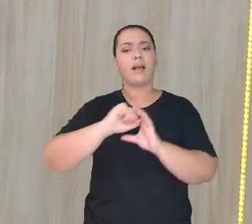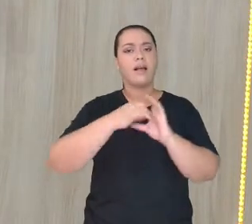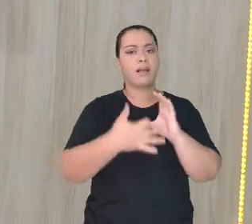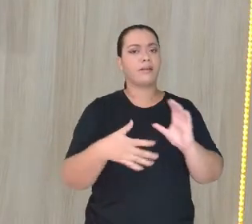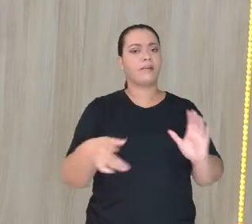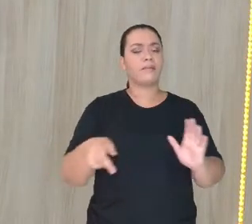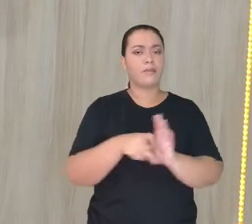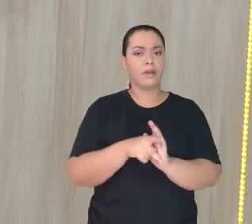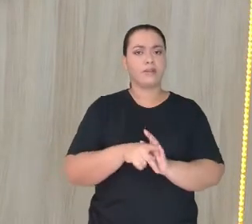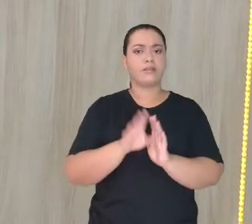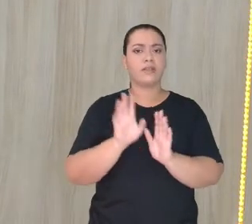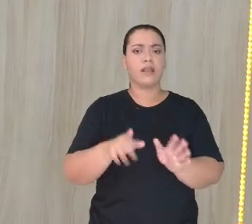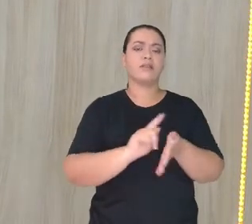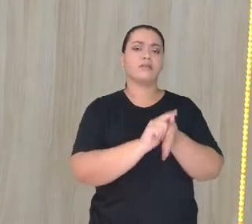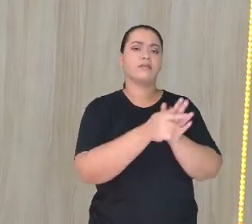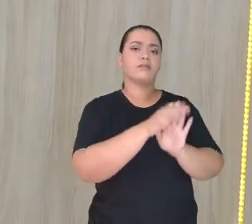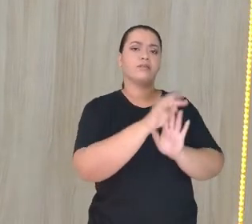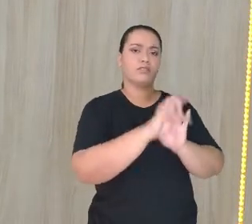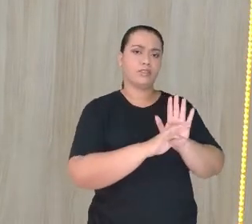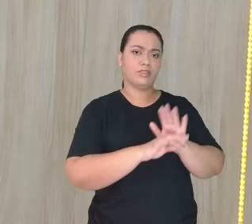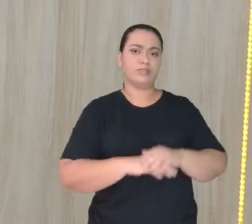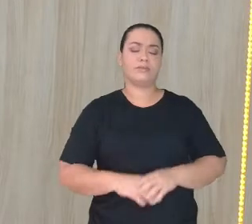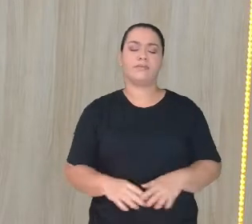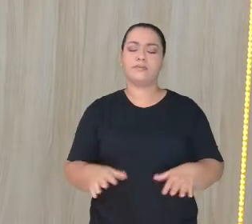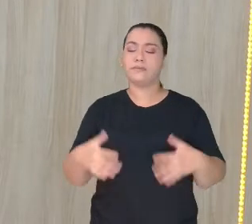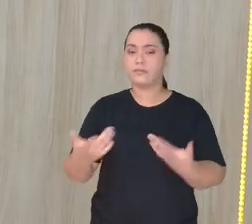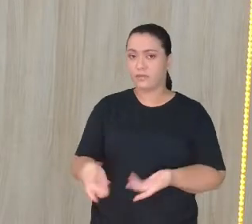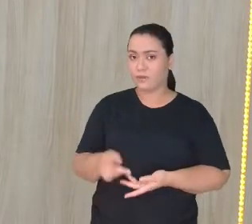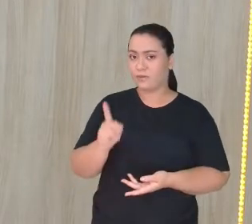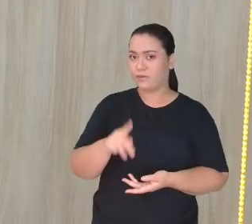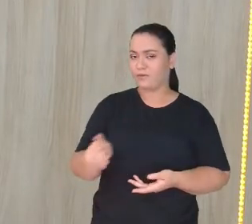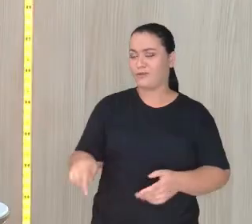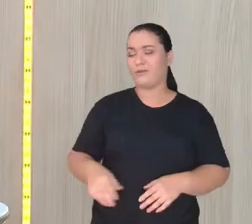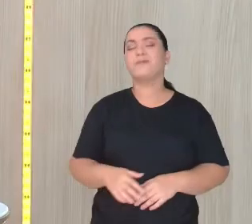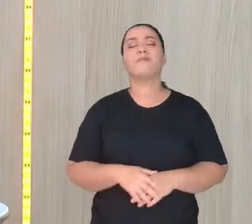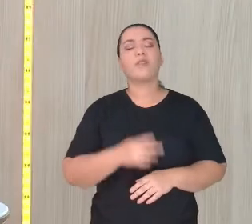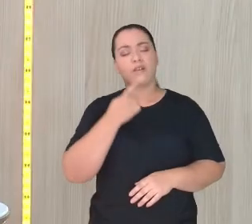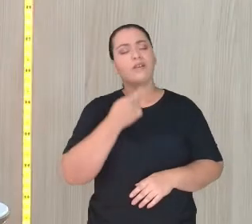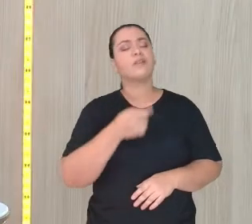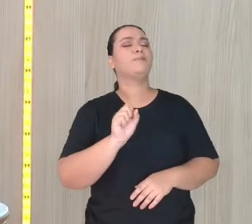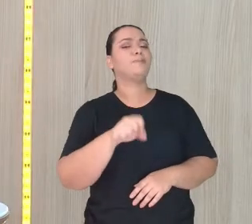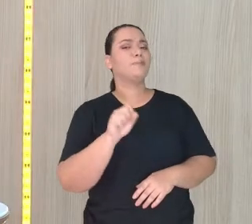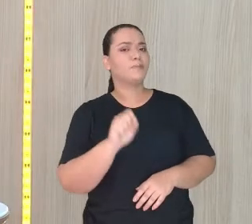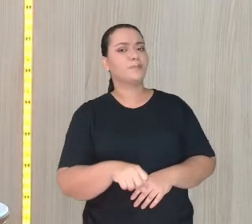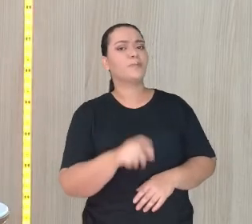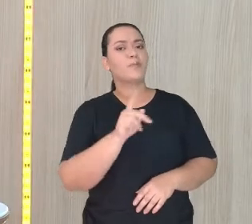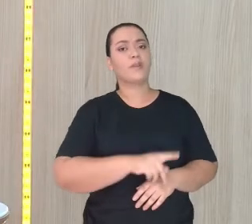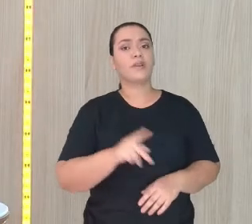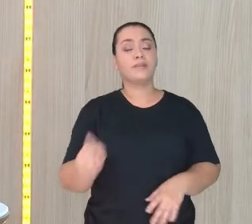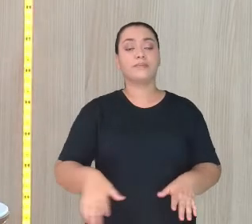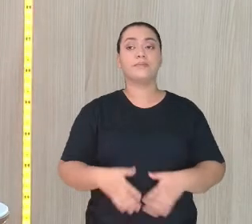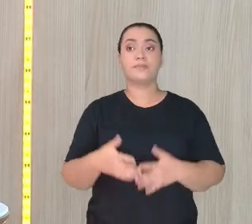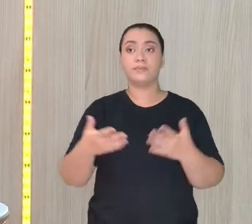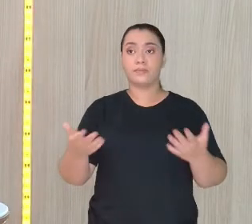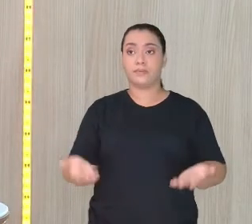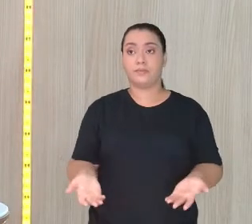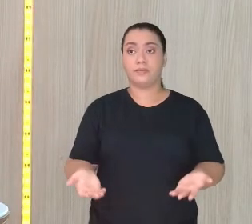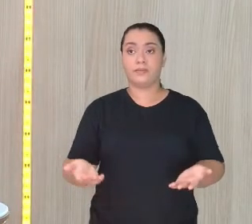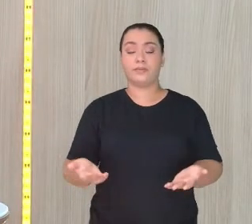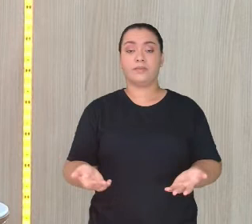são definidas pelo gênero textual. Não é isso, professora Adriana? Isso mesmo, professora Camille. Então,